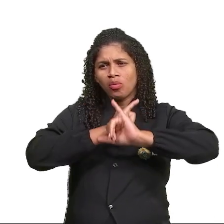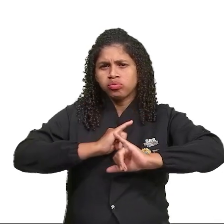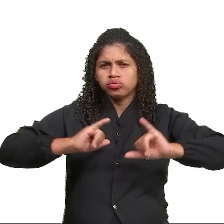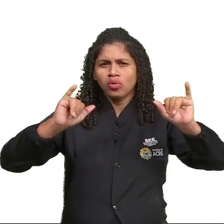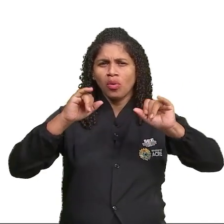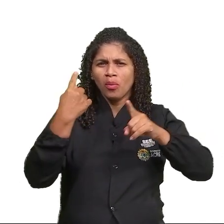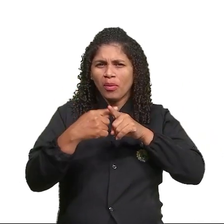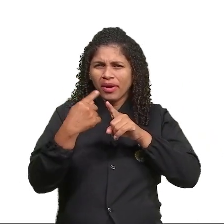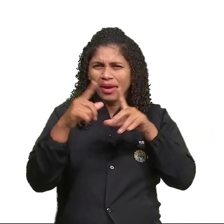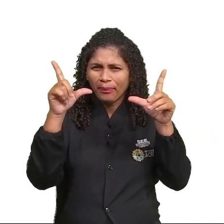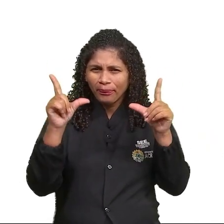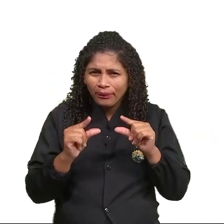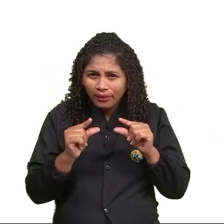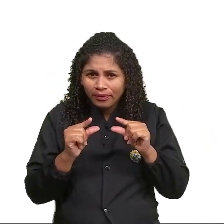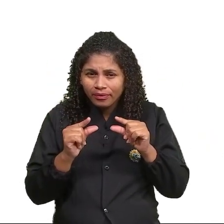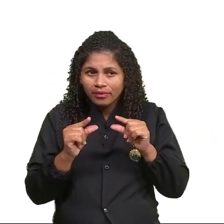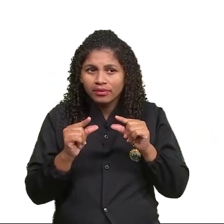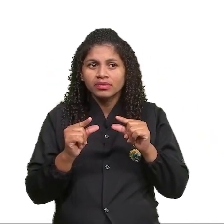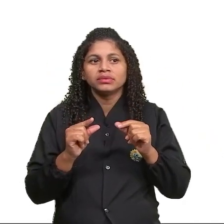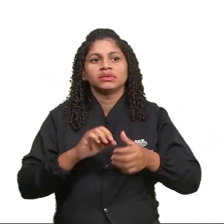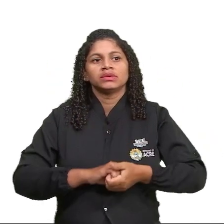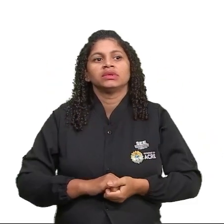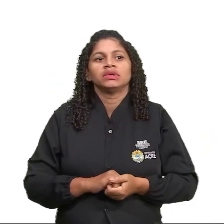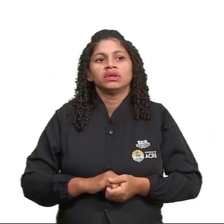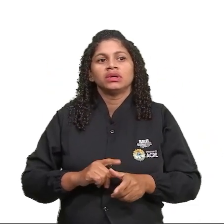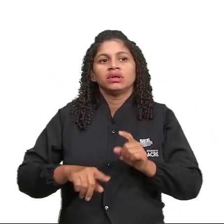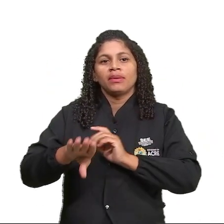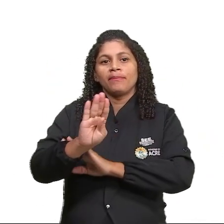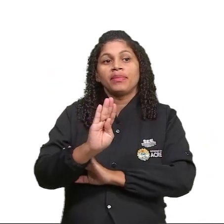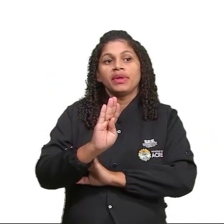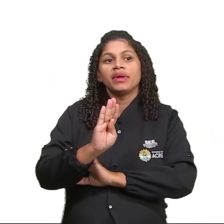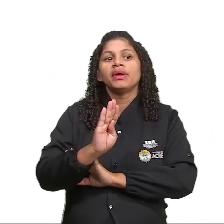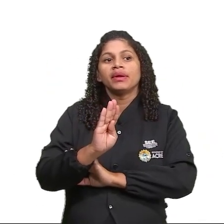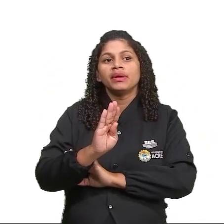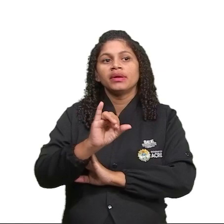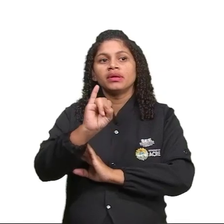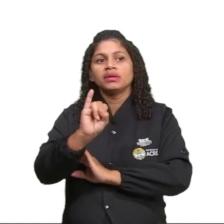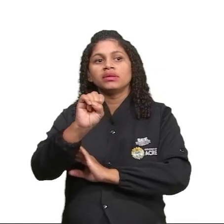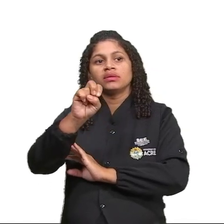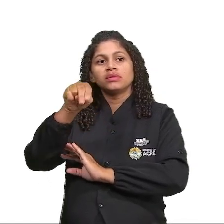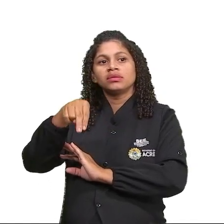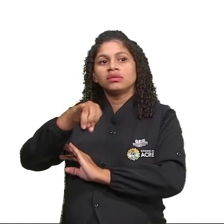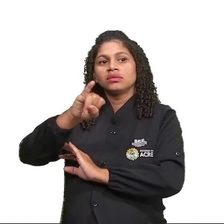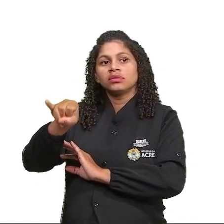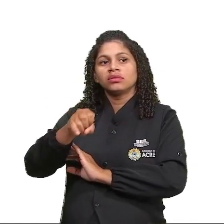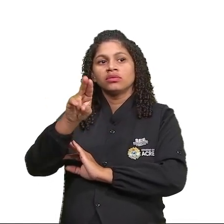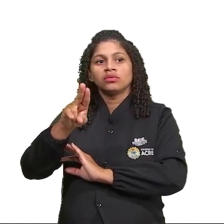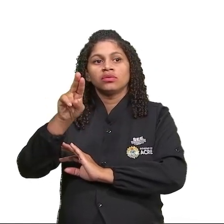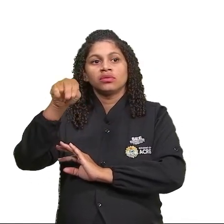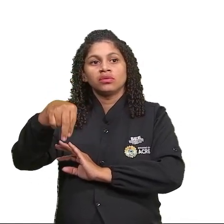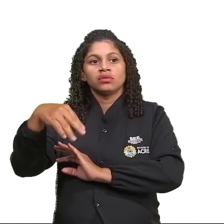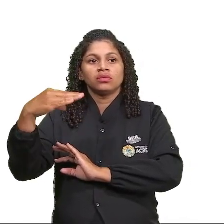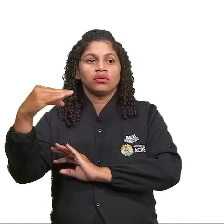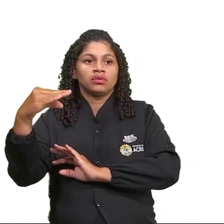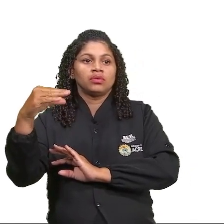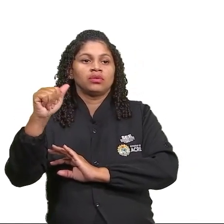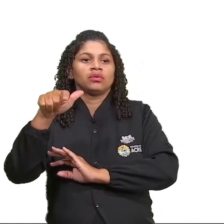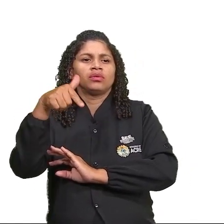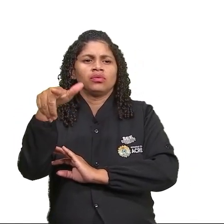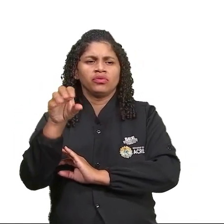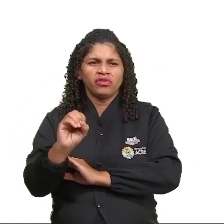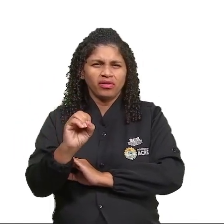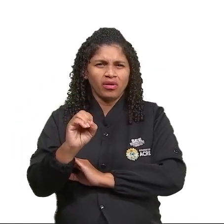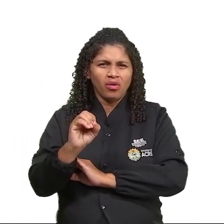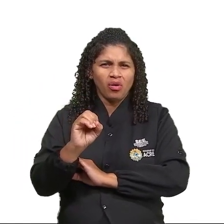ele é pequeno? Emprego da injunção. Será que ele é um texto publicitário só porque ele